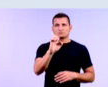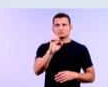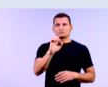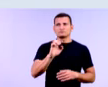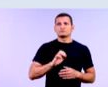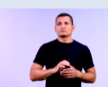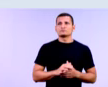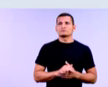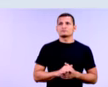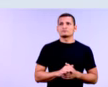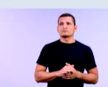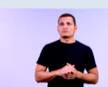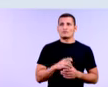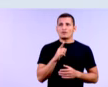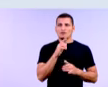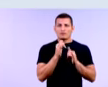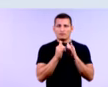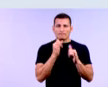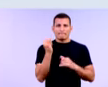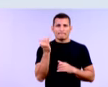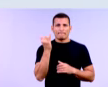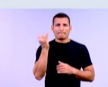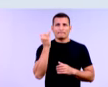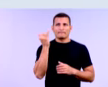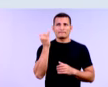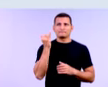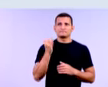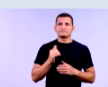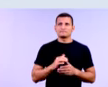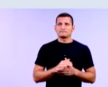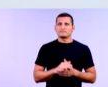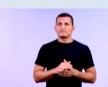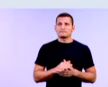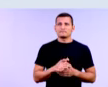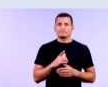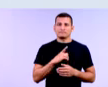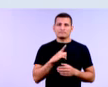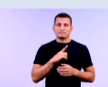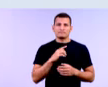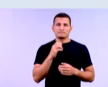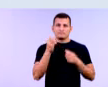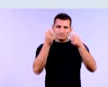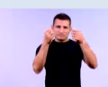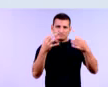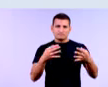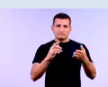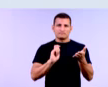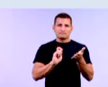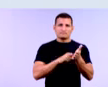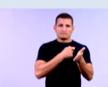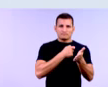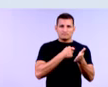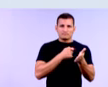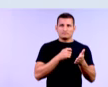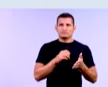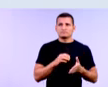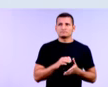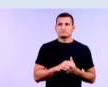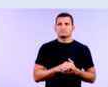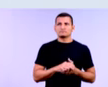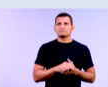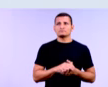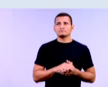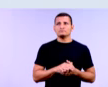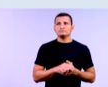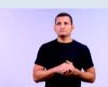essa informação aí é muito importante, isso, porque fala sobre a assinatura, Ruth. Com exceção das comunicações